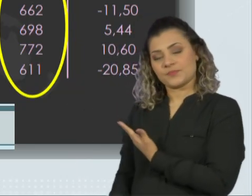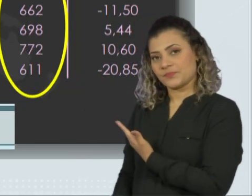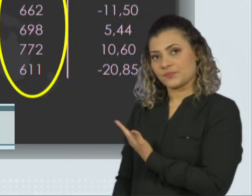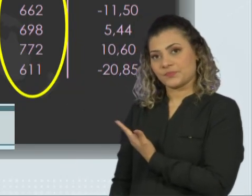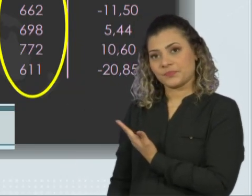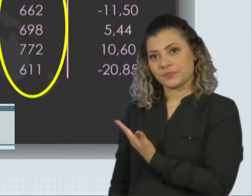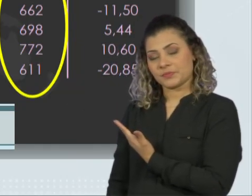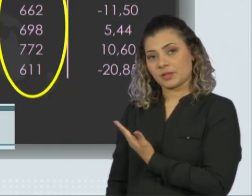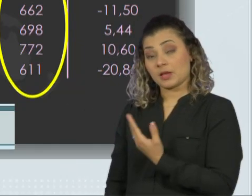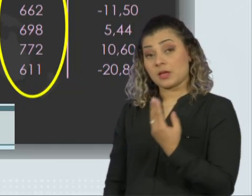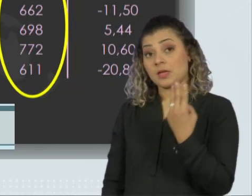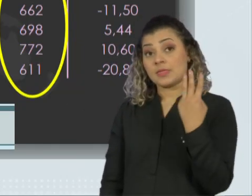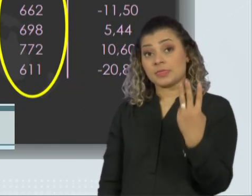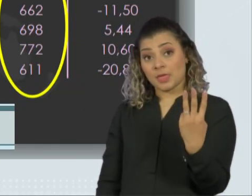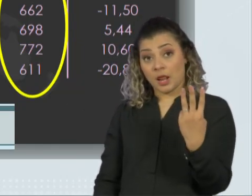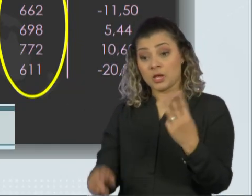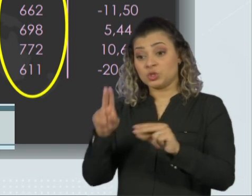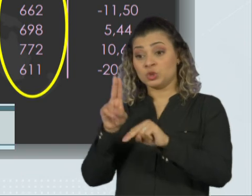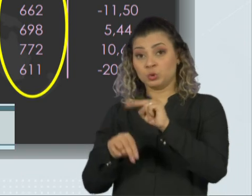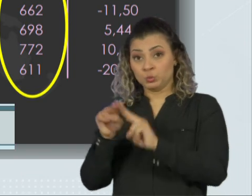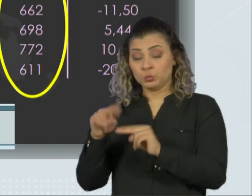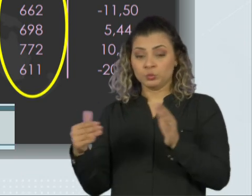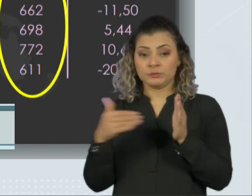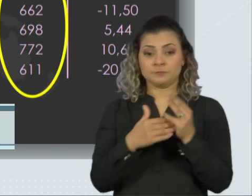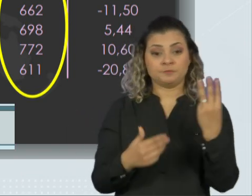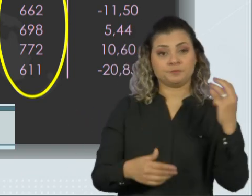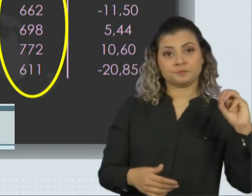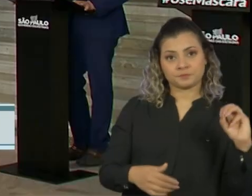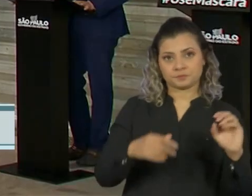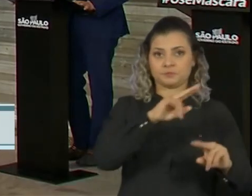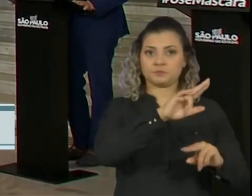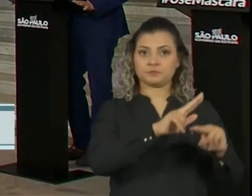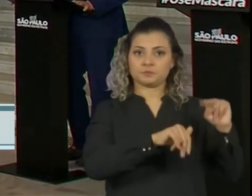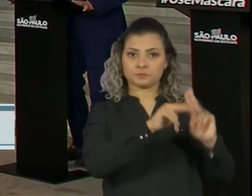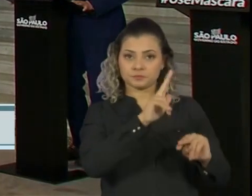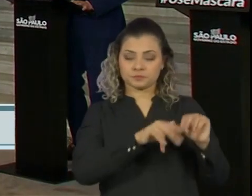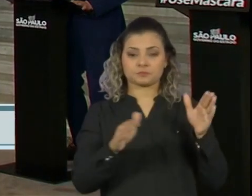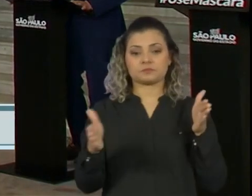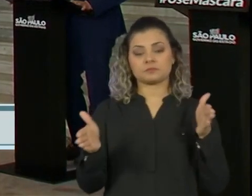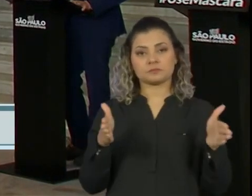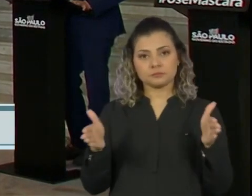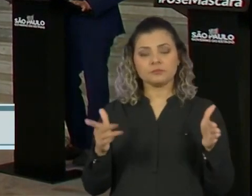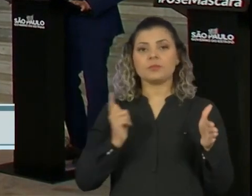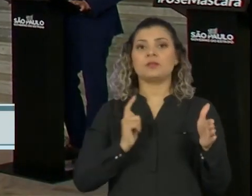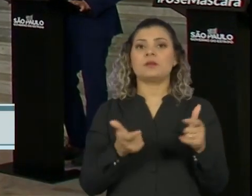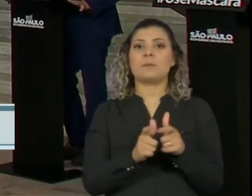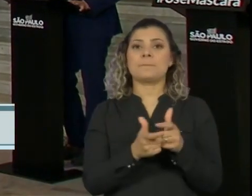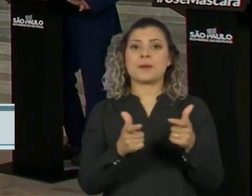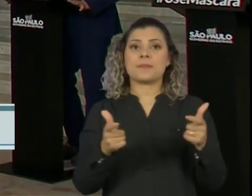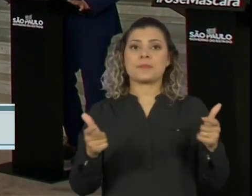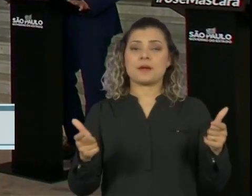de 3 de junho a 30 de junho, um acréscimo de 90% no número de casos